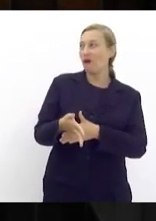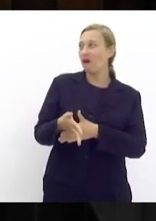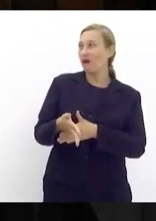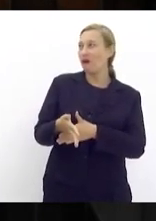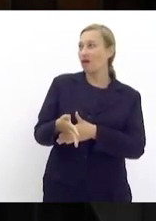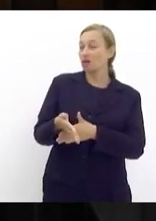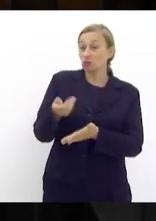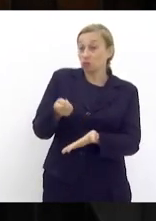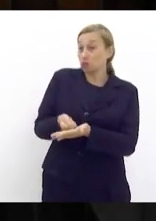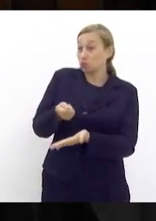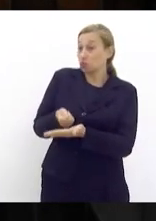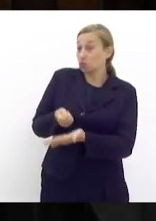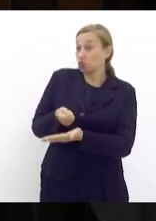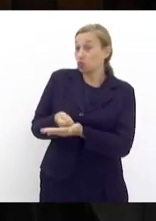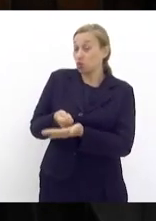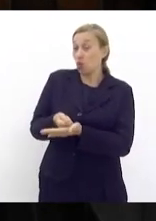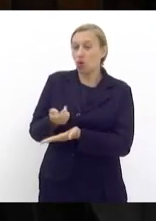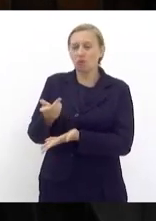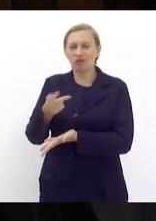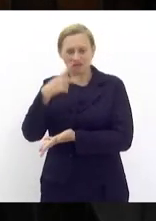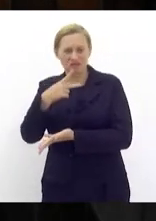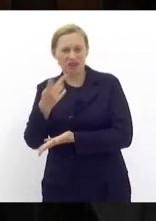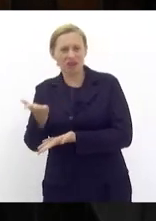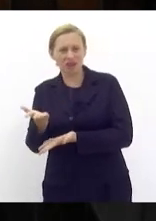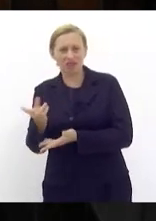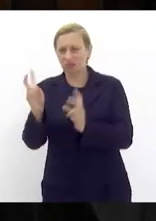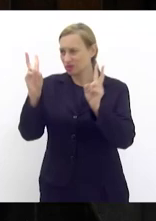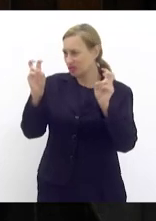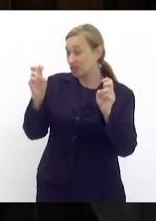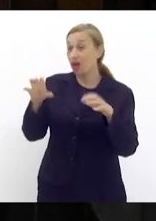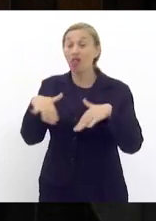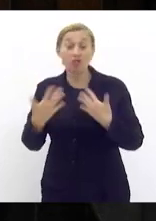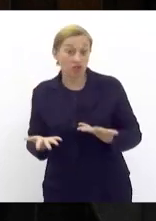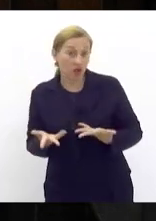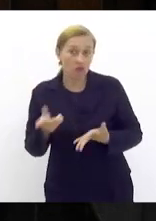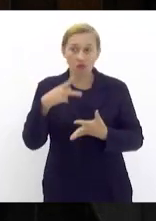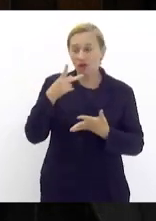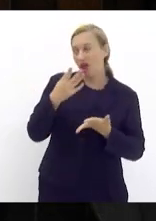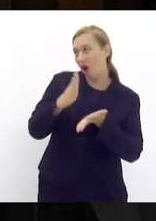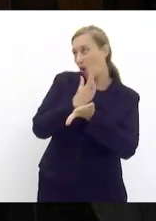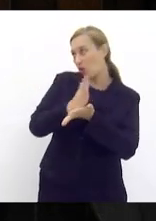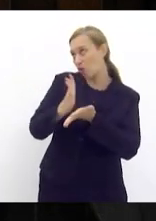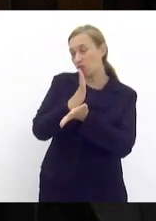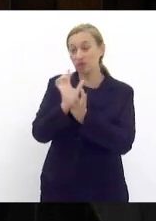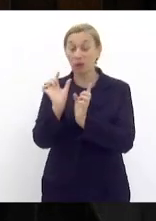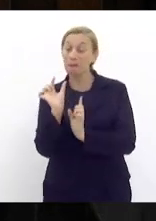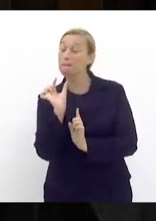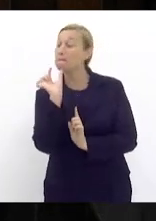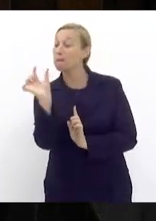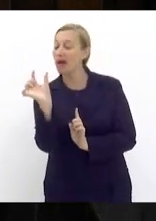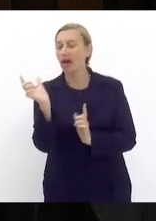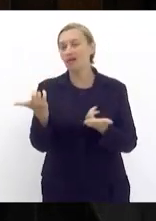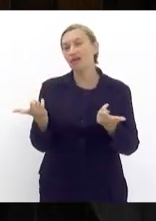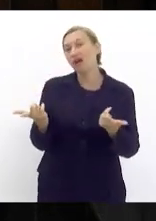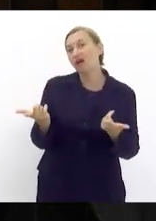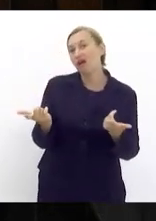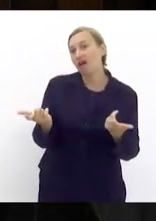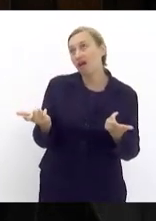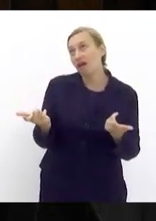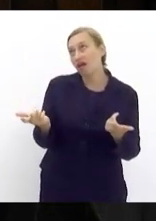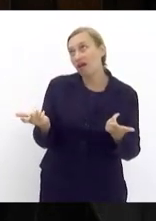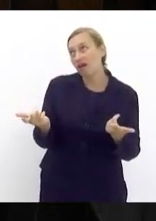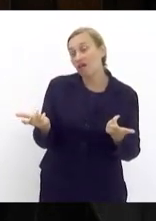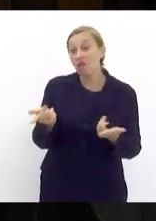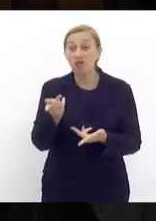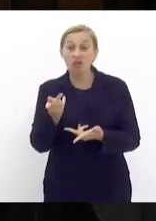nos cobra muito, fala muito sobre isso. Então, vou tentar colocar algumas palavras aqui de forma com que...